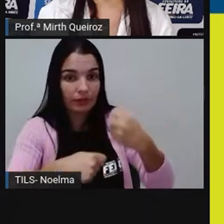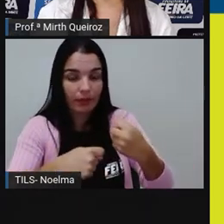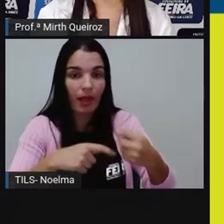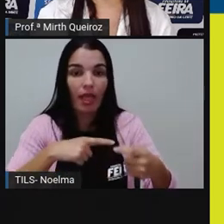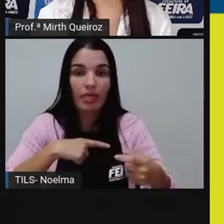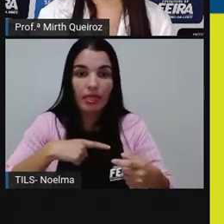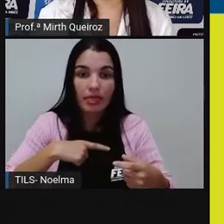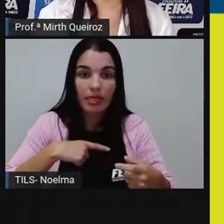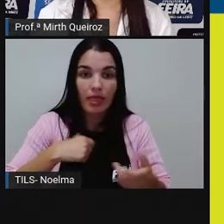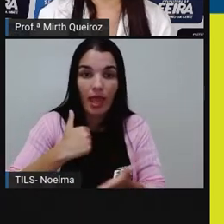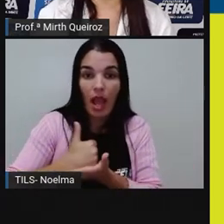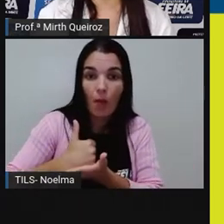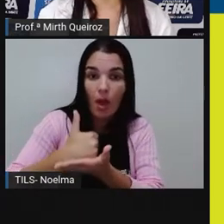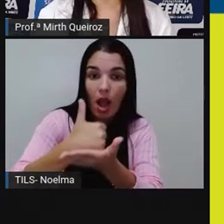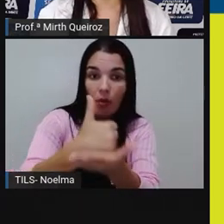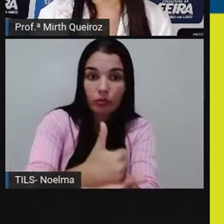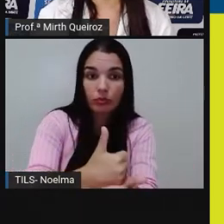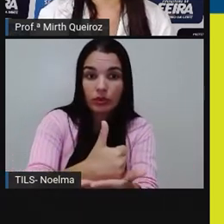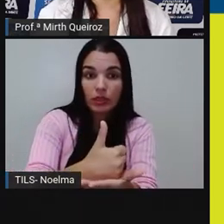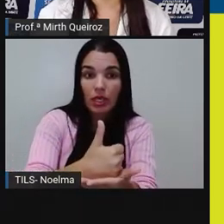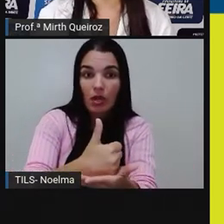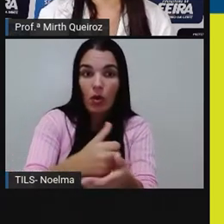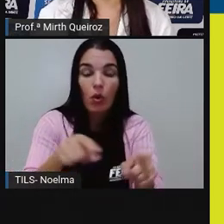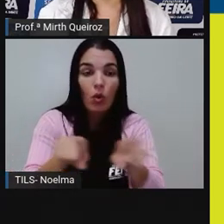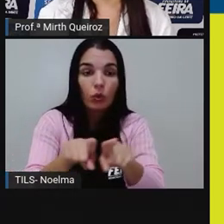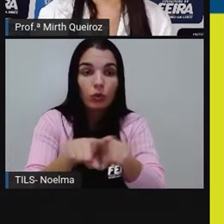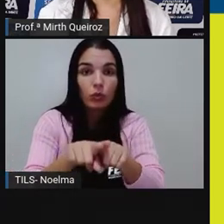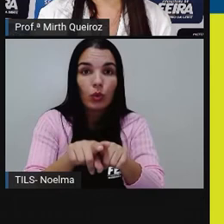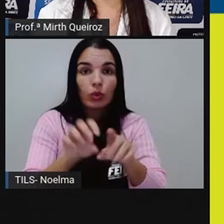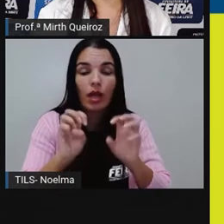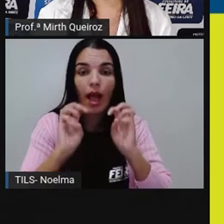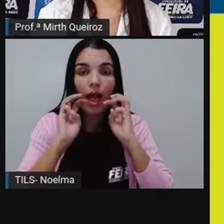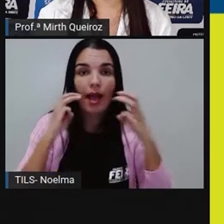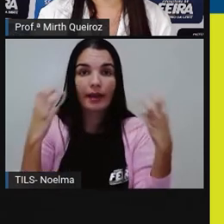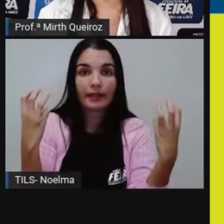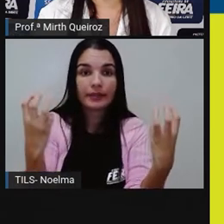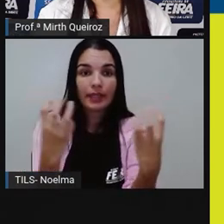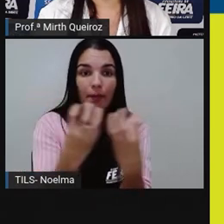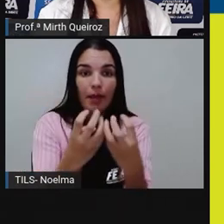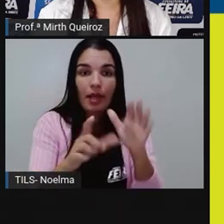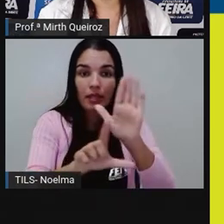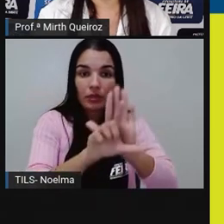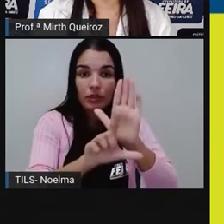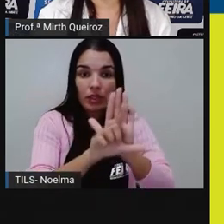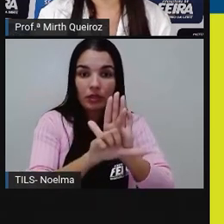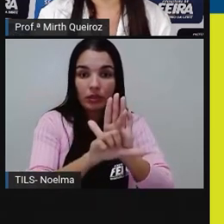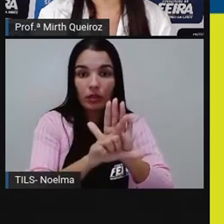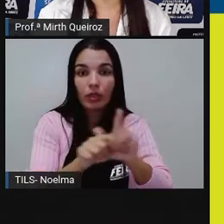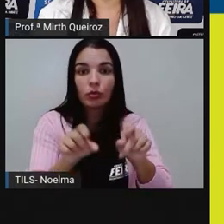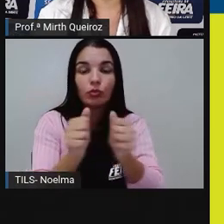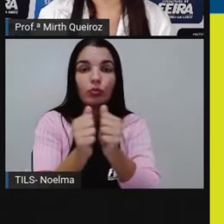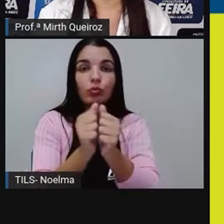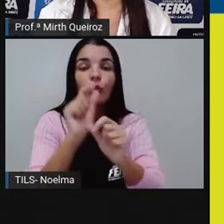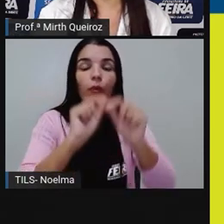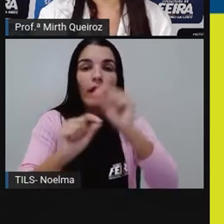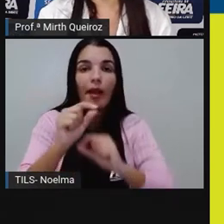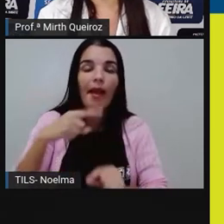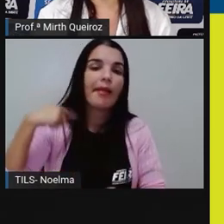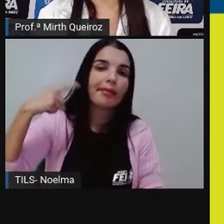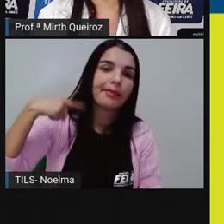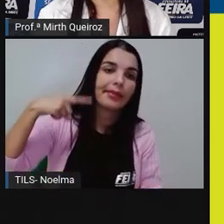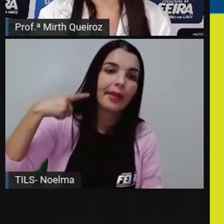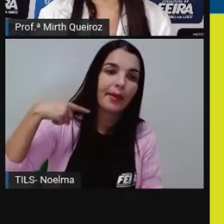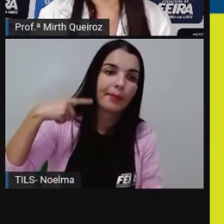administrativas. Ele atua com auxílio, da respectiva Assembleia Legislativa, que nesse caso seria o quê?